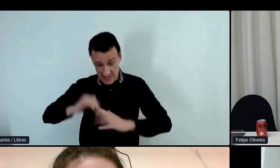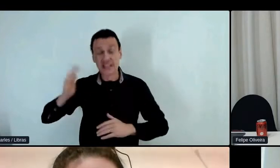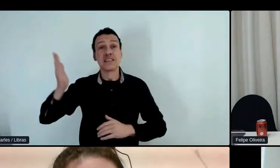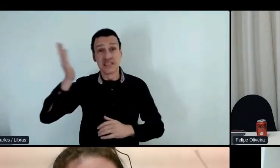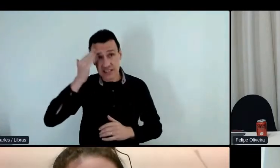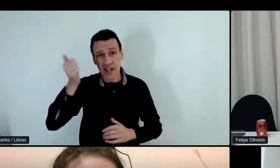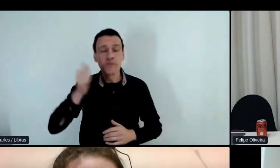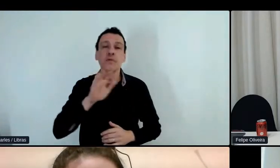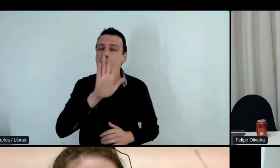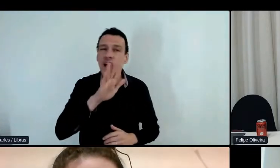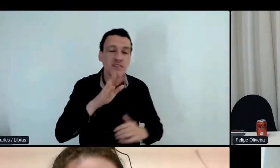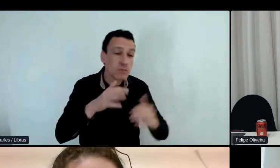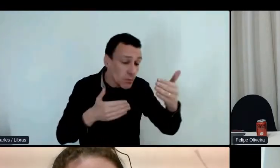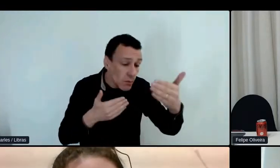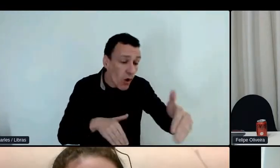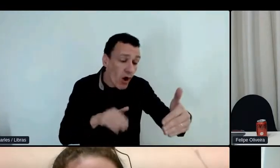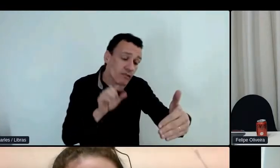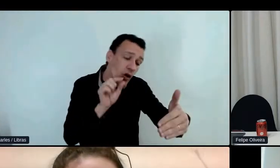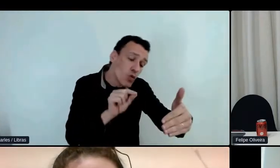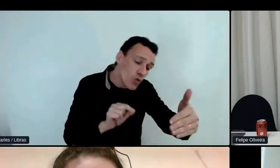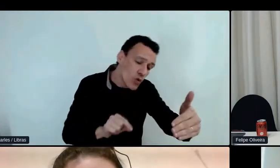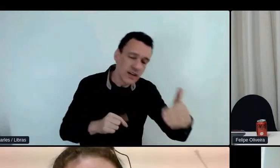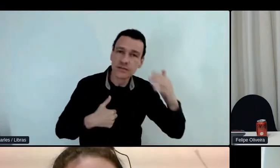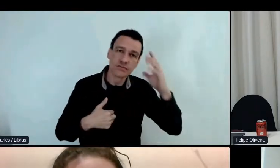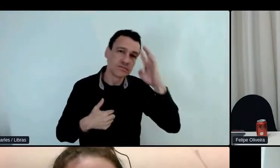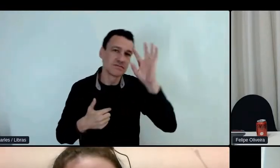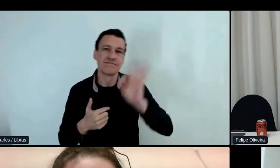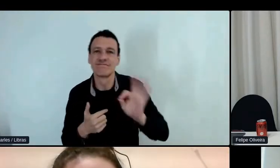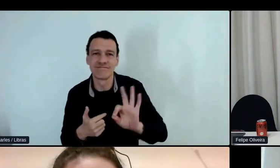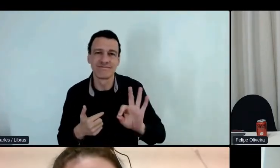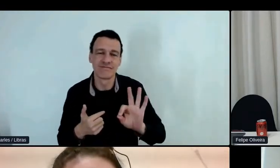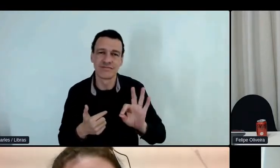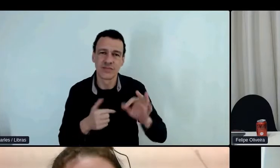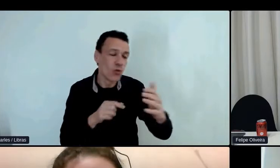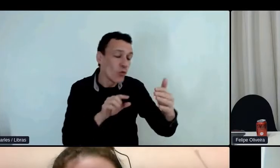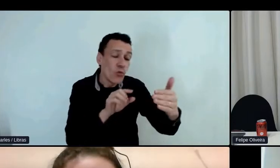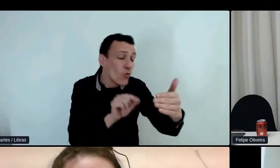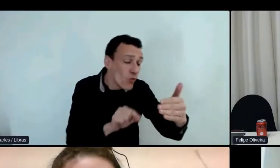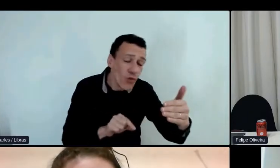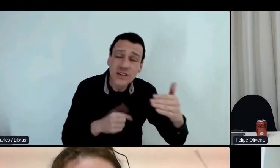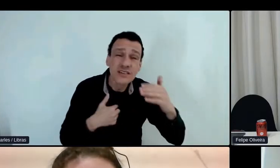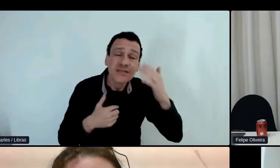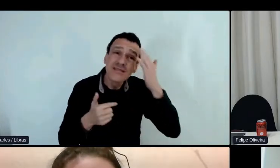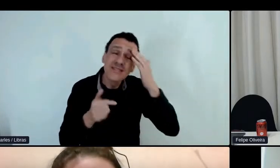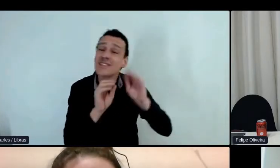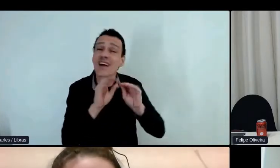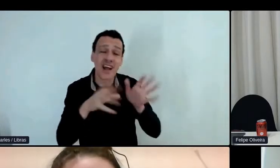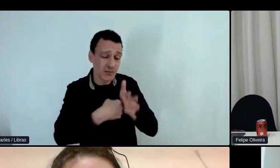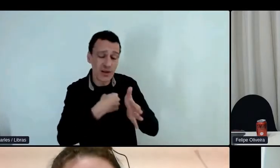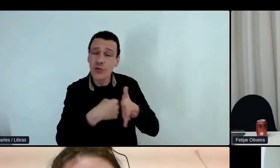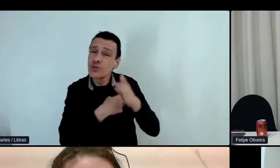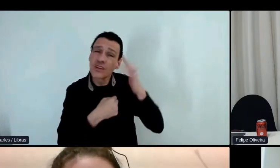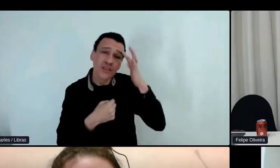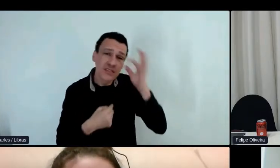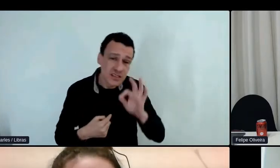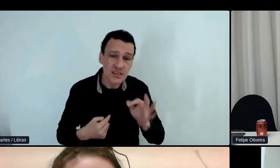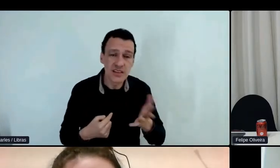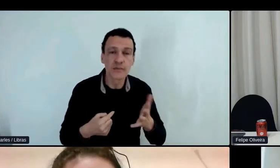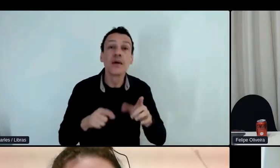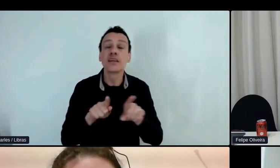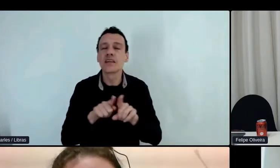dos colegas, tem aquele problema também na hora de fazer uma prova, não é que não